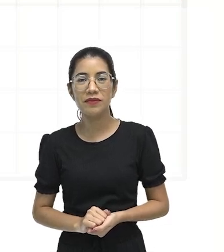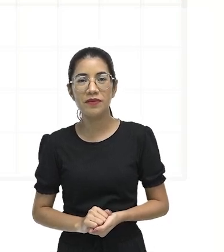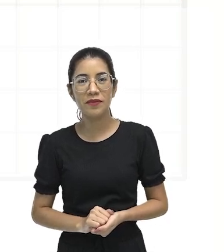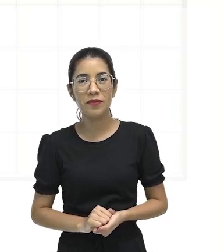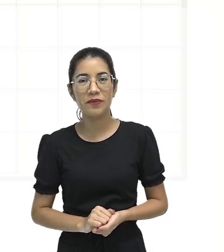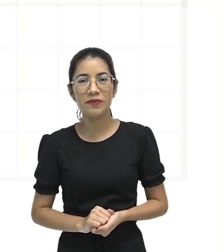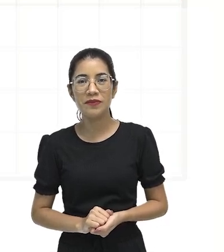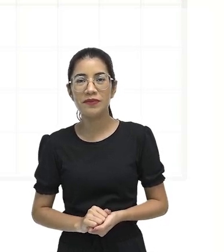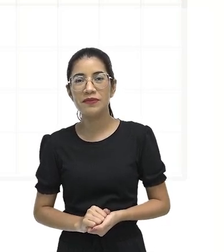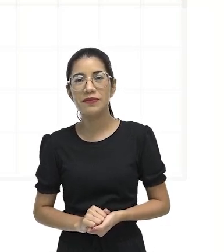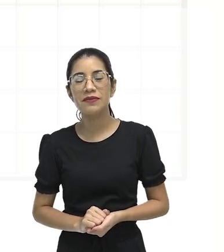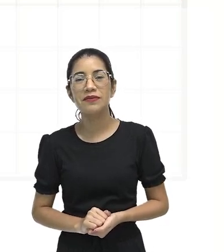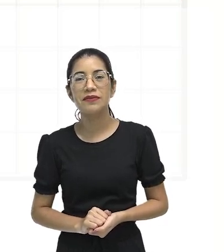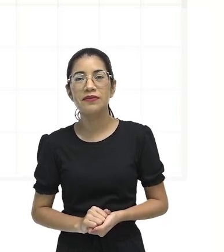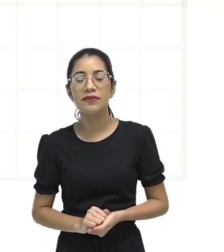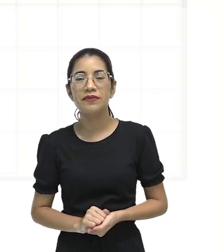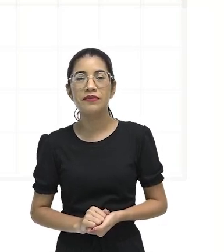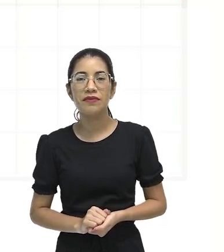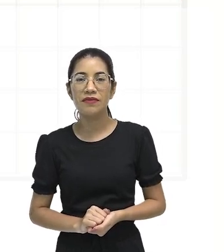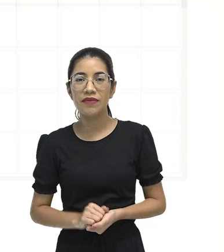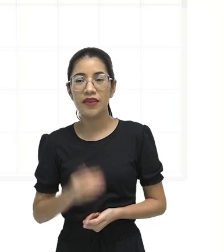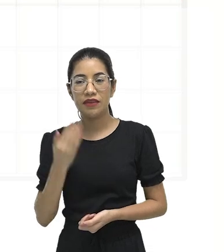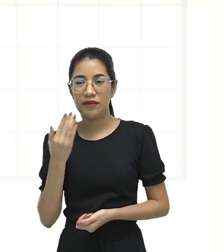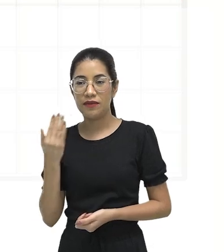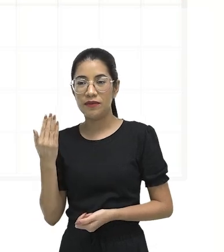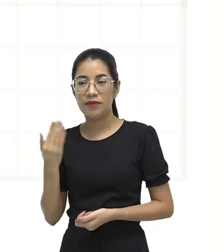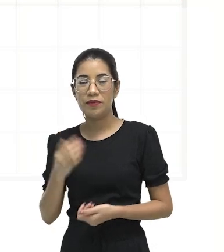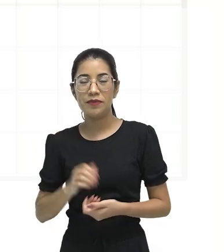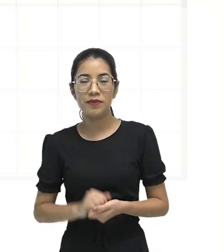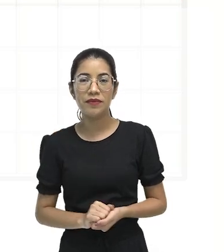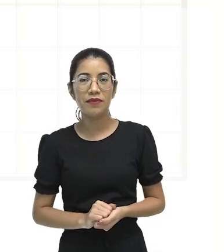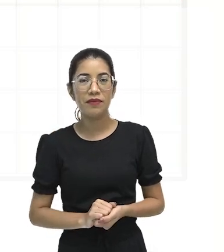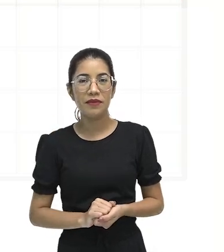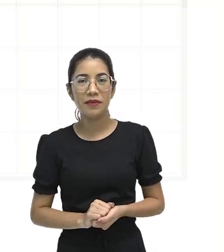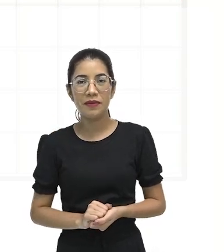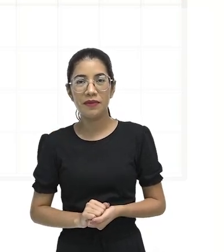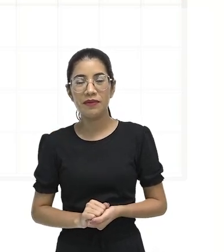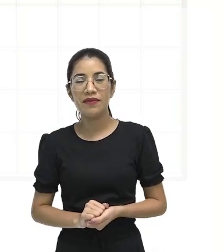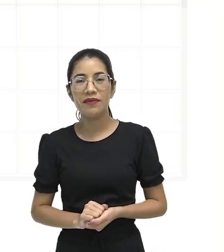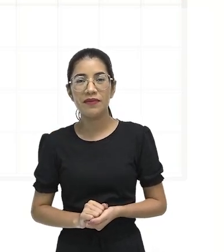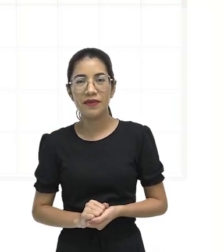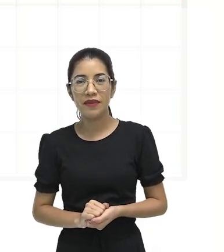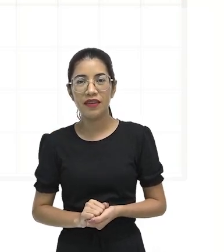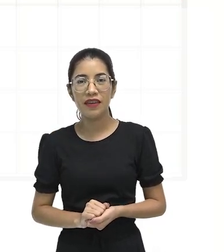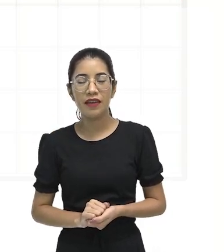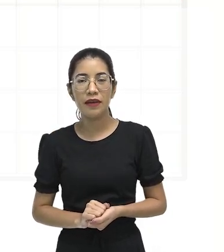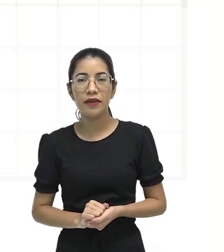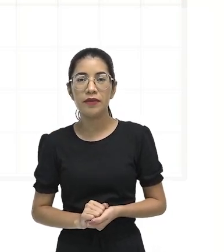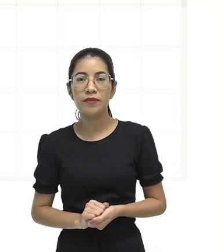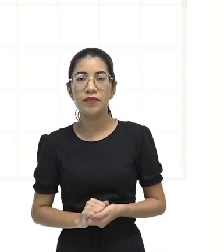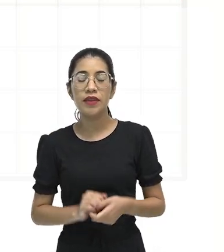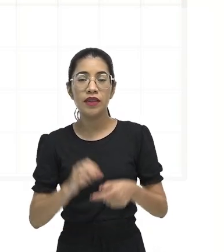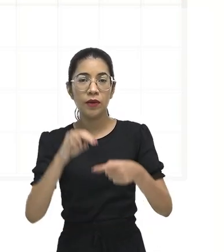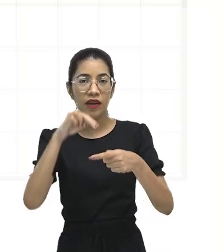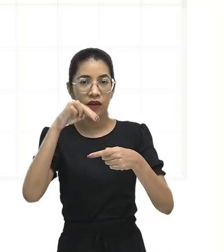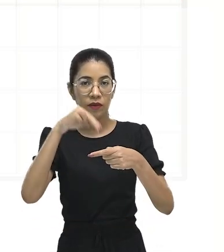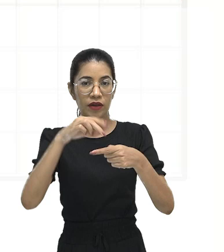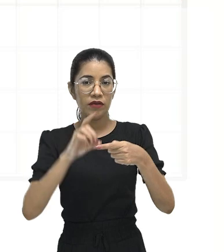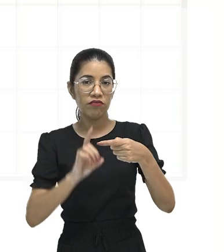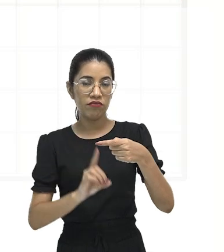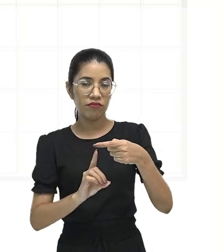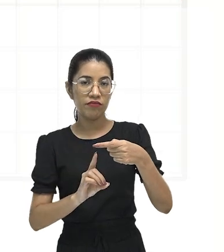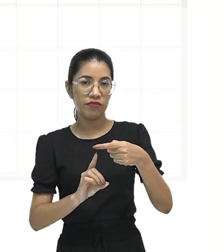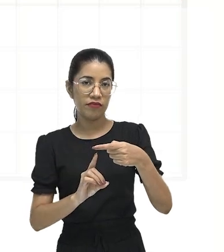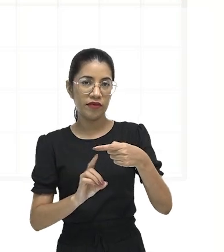Denominador, tá? Deixa a letrinha do professor aí, denominador. Muito bem, então a parte de baixo da fração